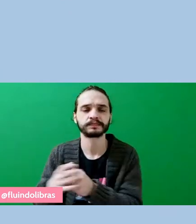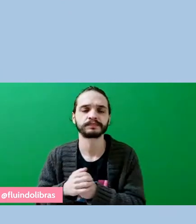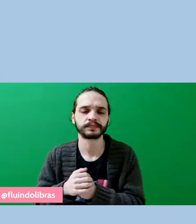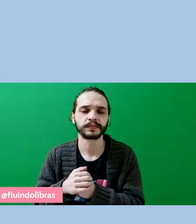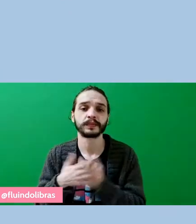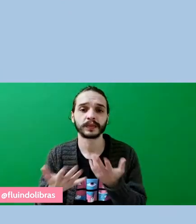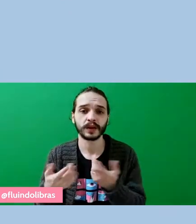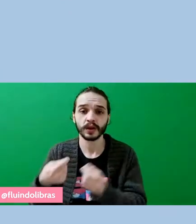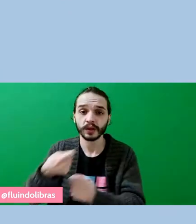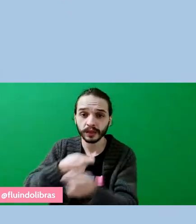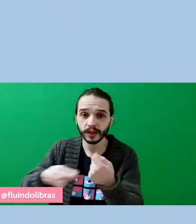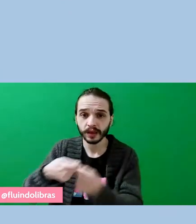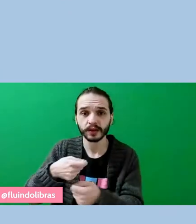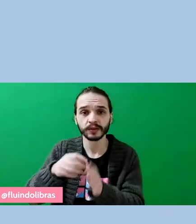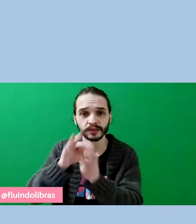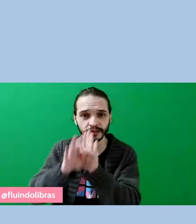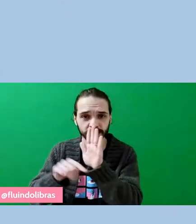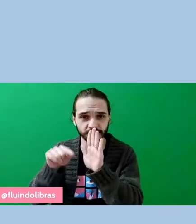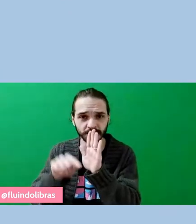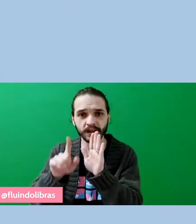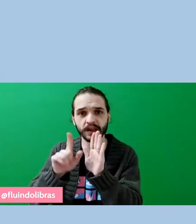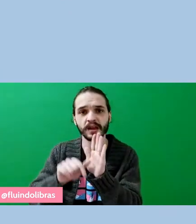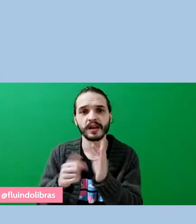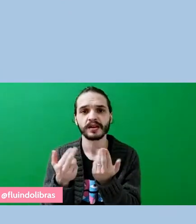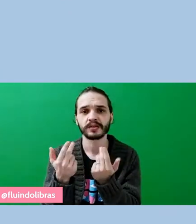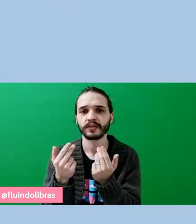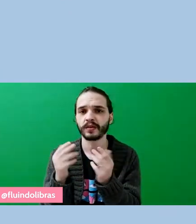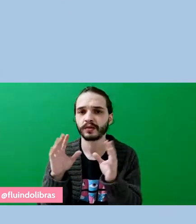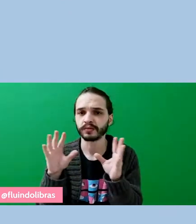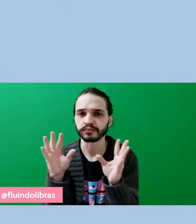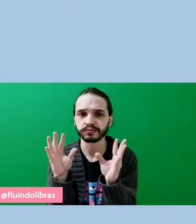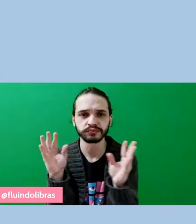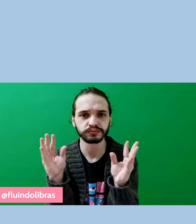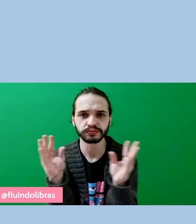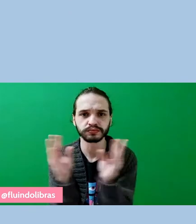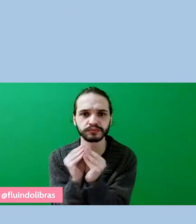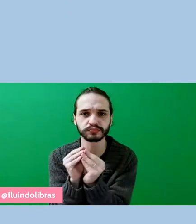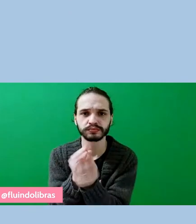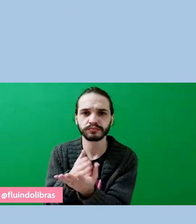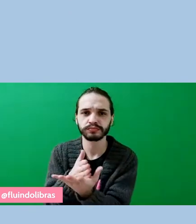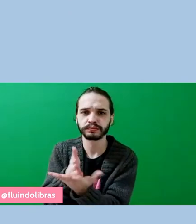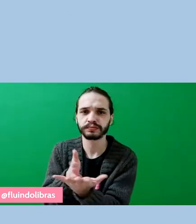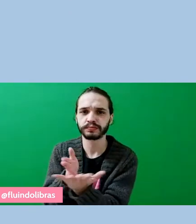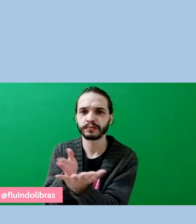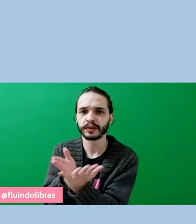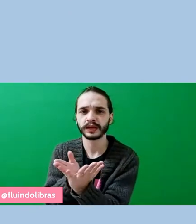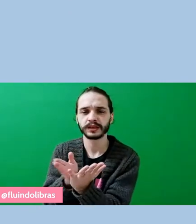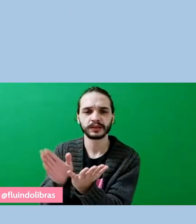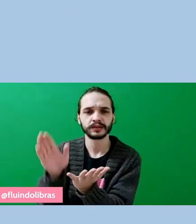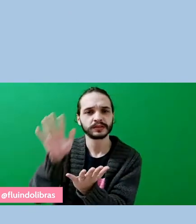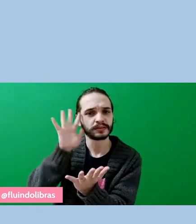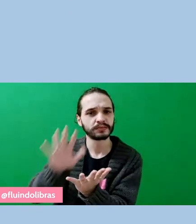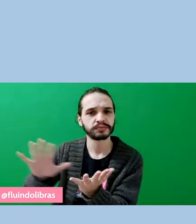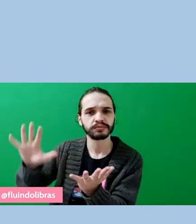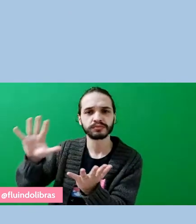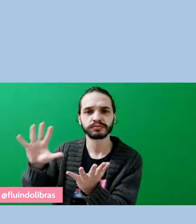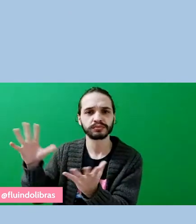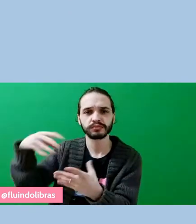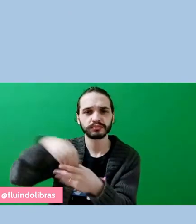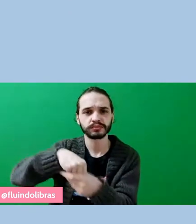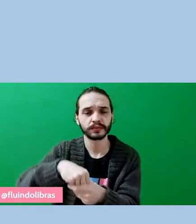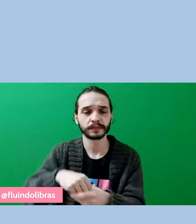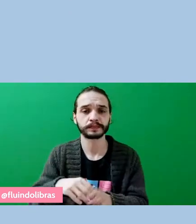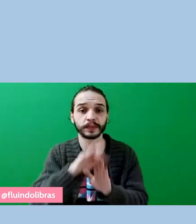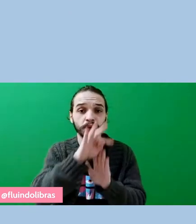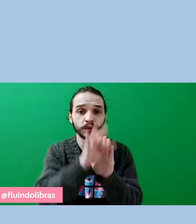pouco como se fosse um microcosmos desse grande universo do Pommerat. A peça chegou para mim através